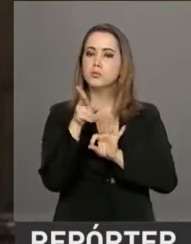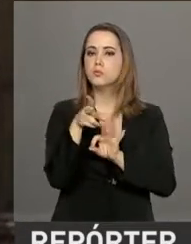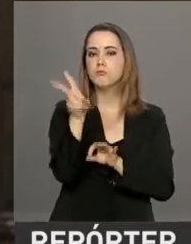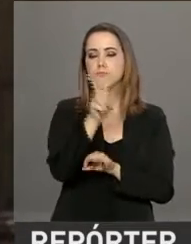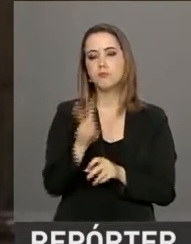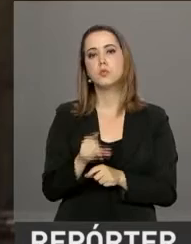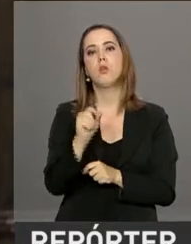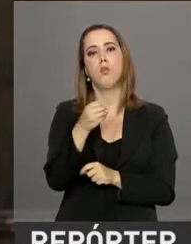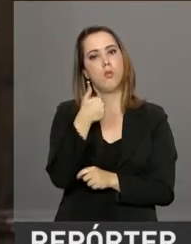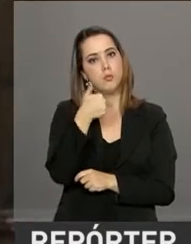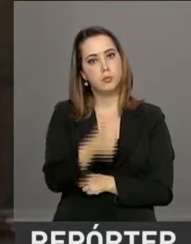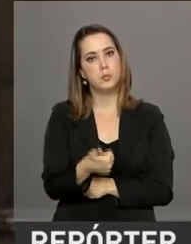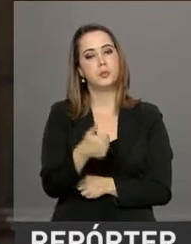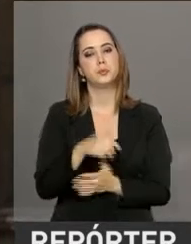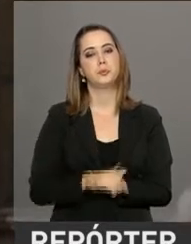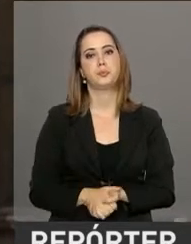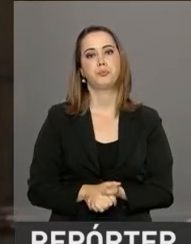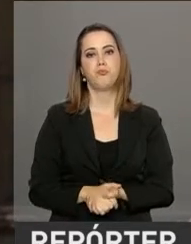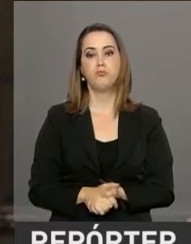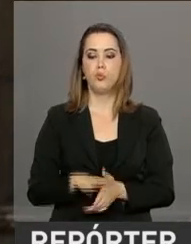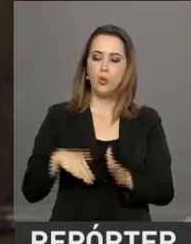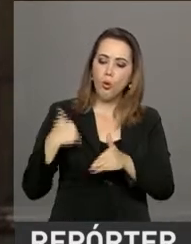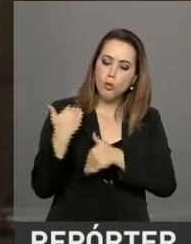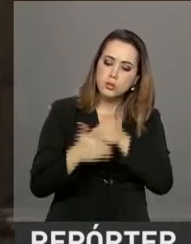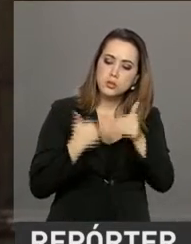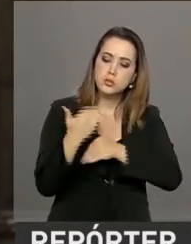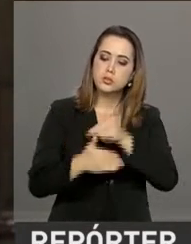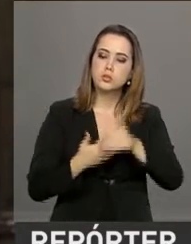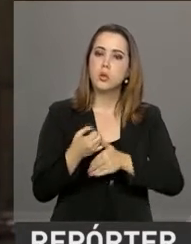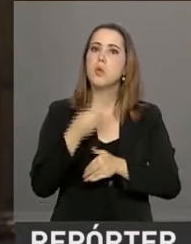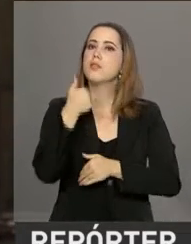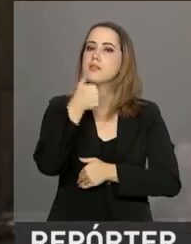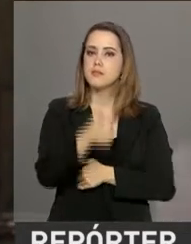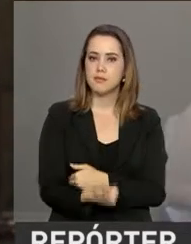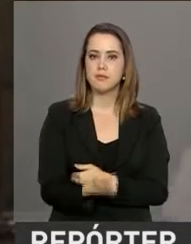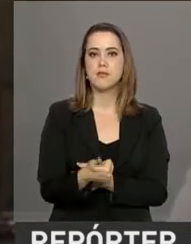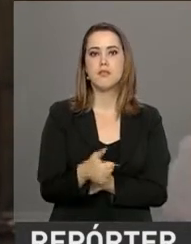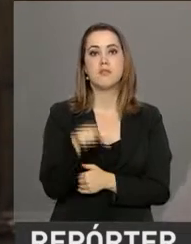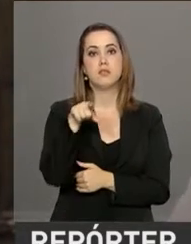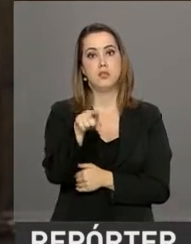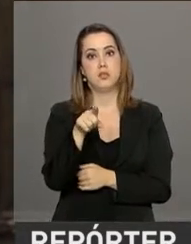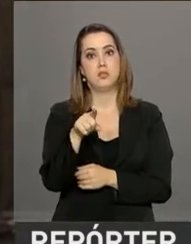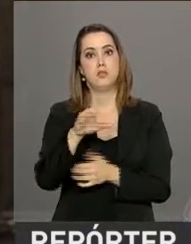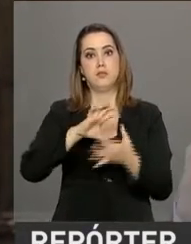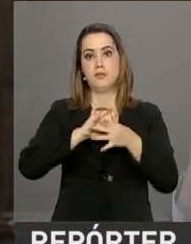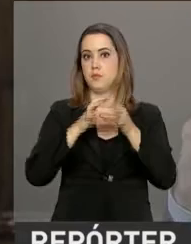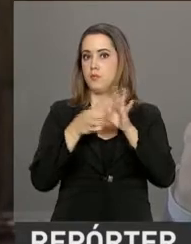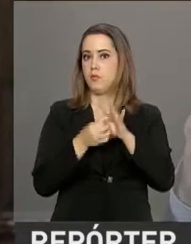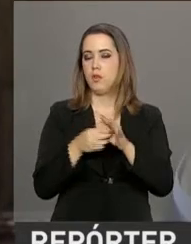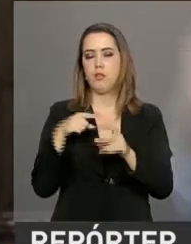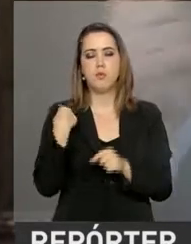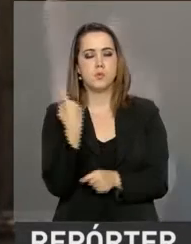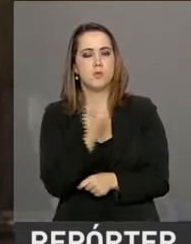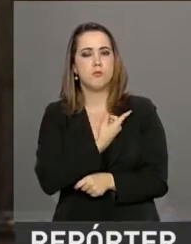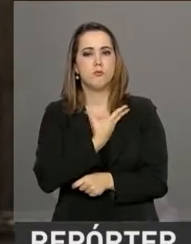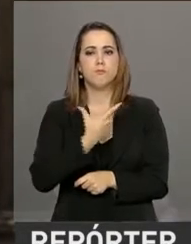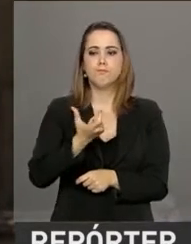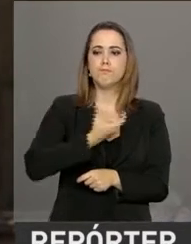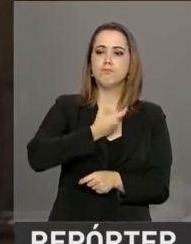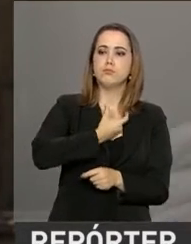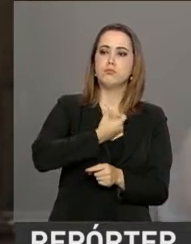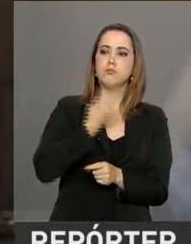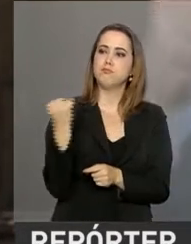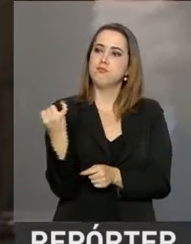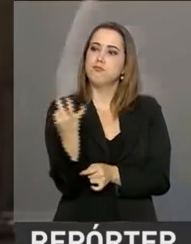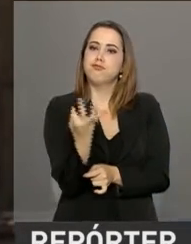positivo para o brasil o desempenho agradou bastante porque a olimpíada na qual ganhamos mais medalhas